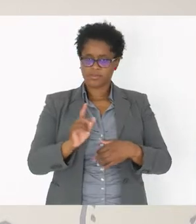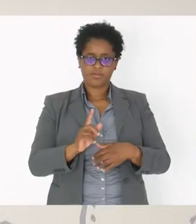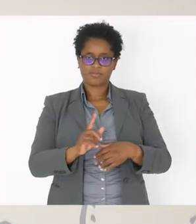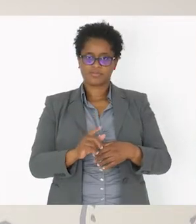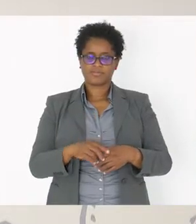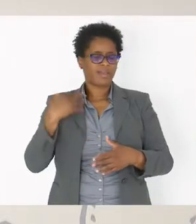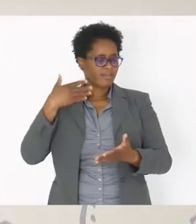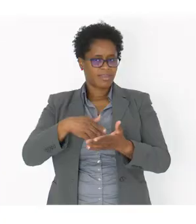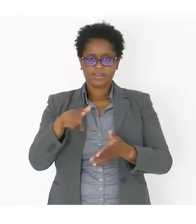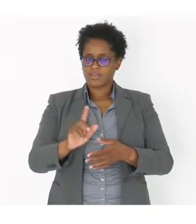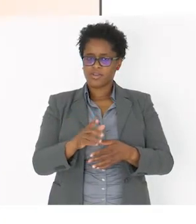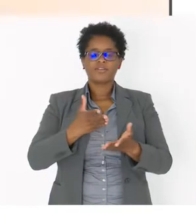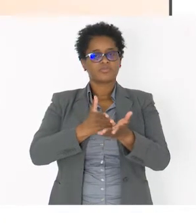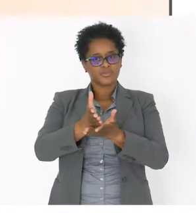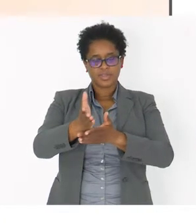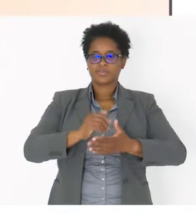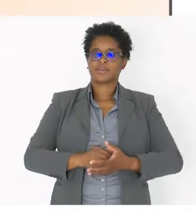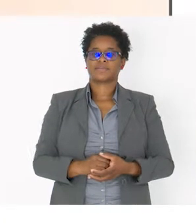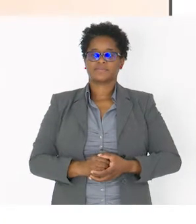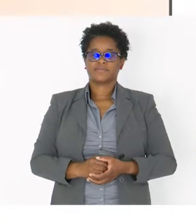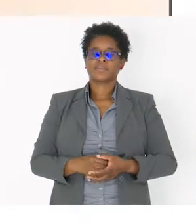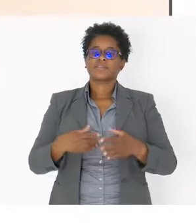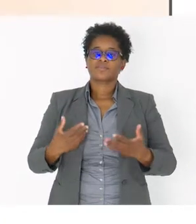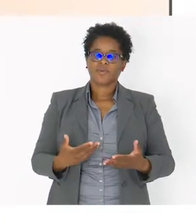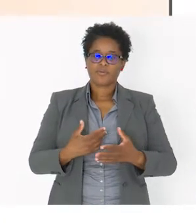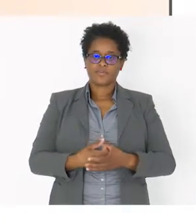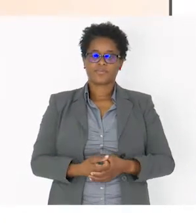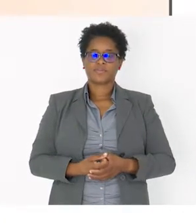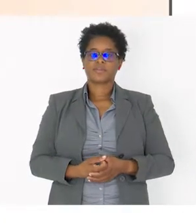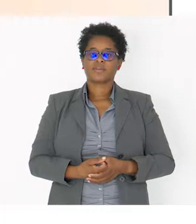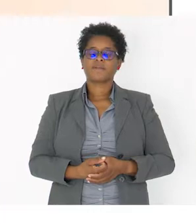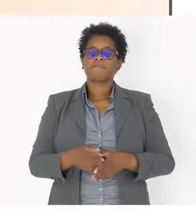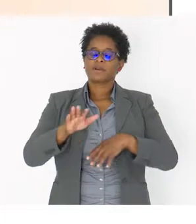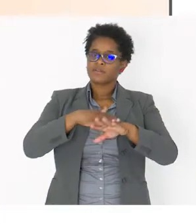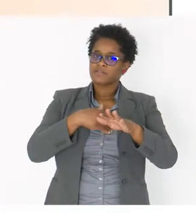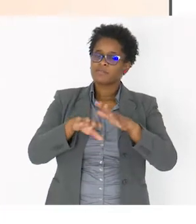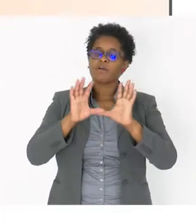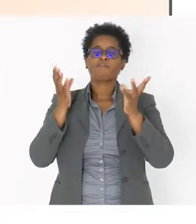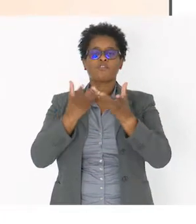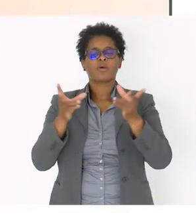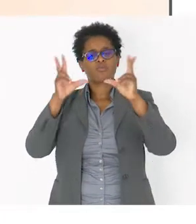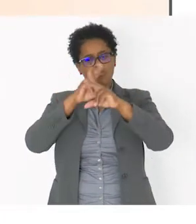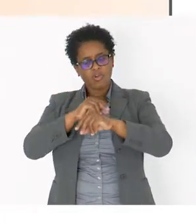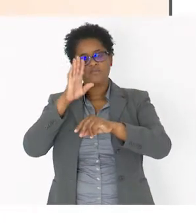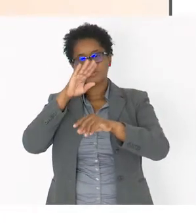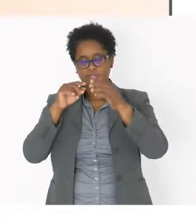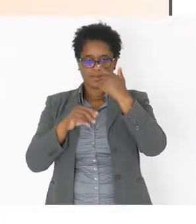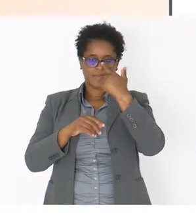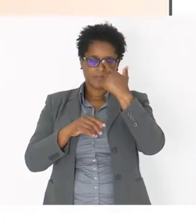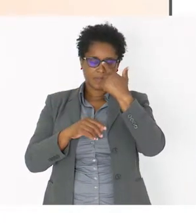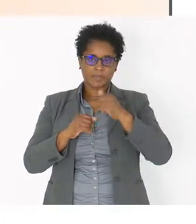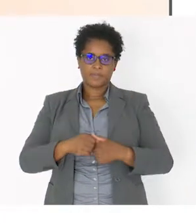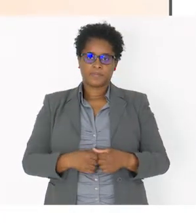aqui? Vamos prosseguir. Portanto, para se formar o novo ser,